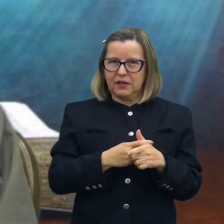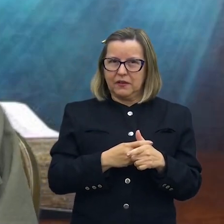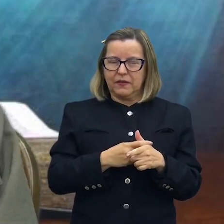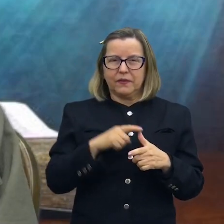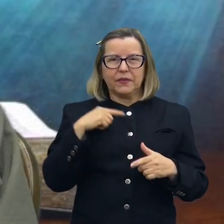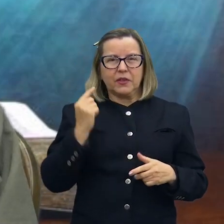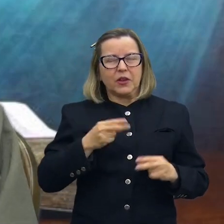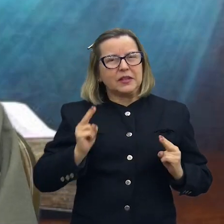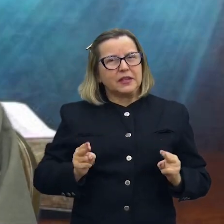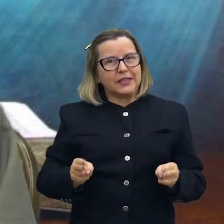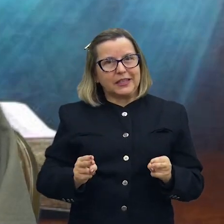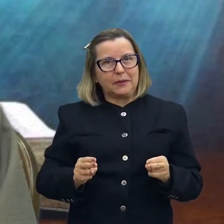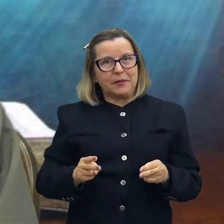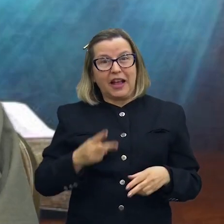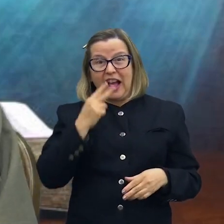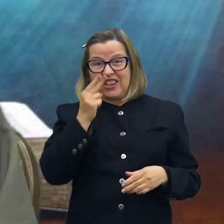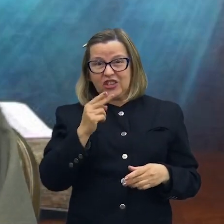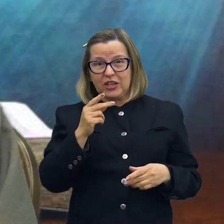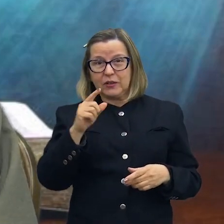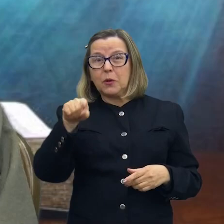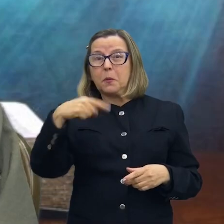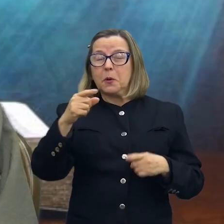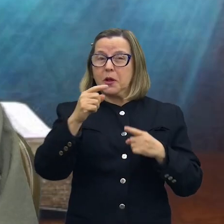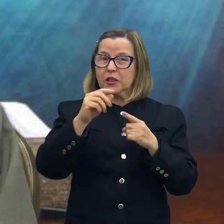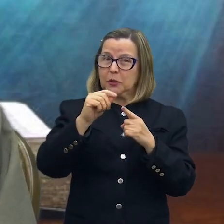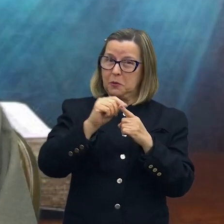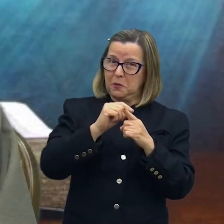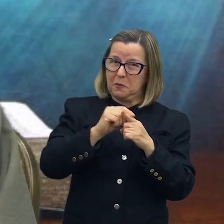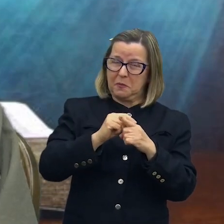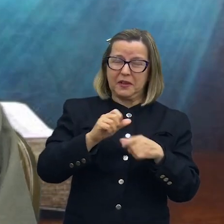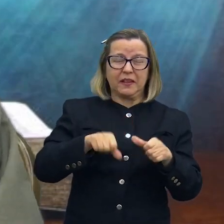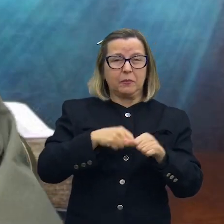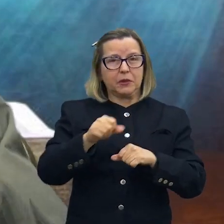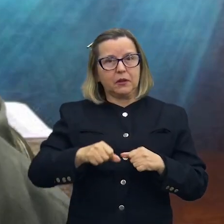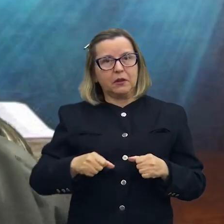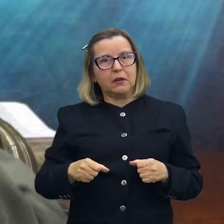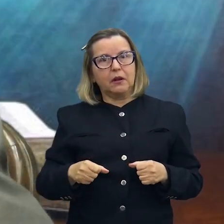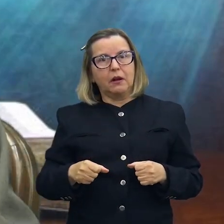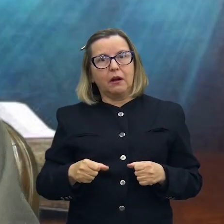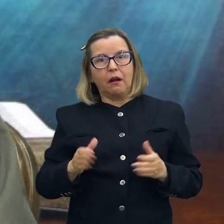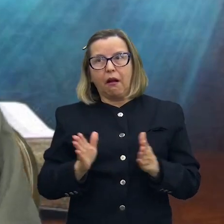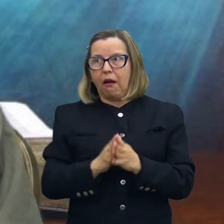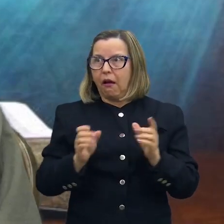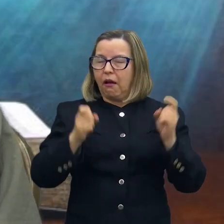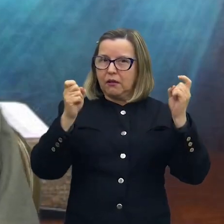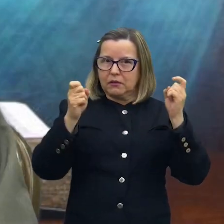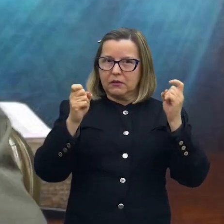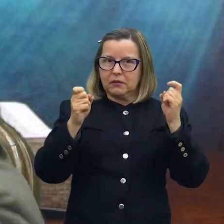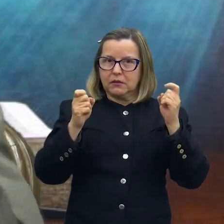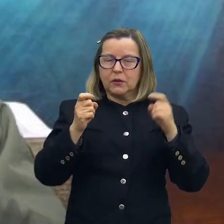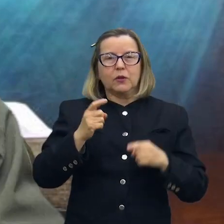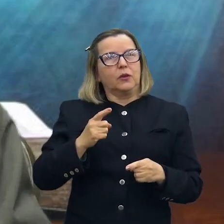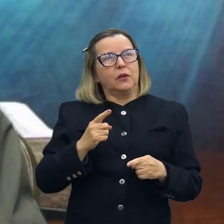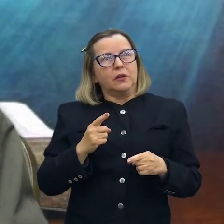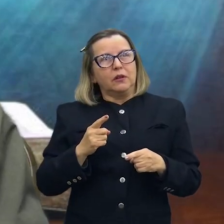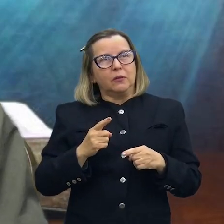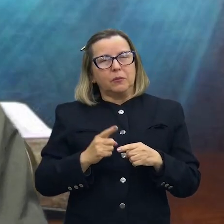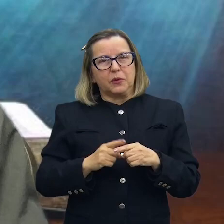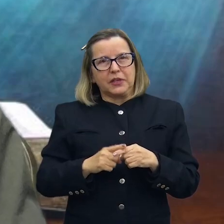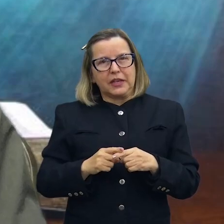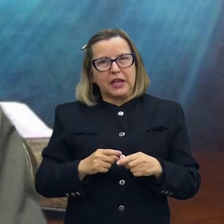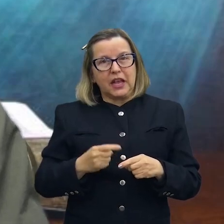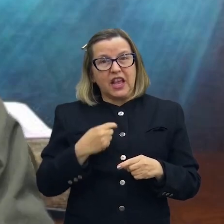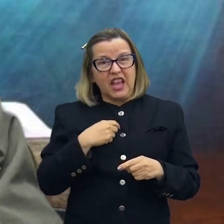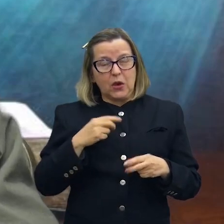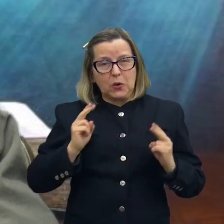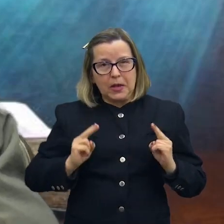mudar. Eu disse assim, aleluia, aleluia. Durante todos aqueles anos que eu os visitava, eu voltava para Londrina